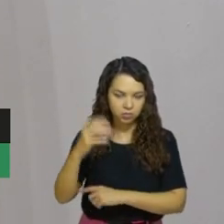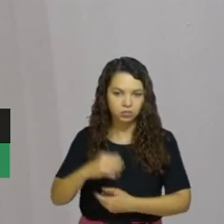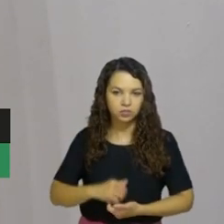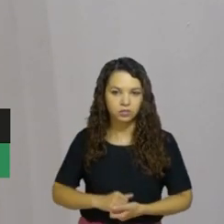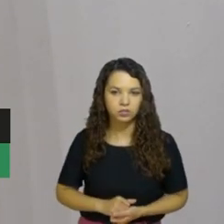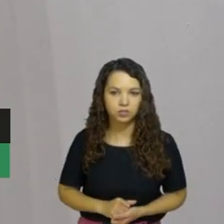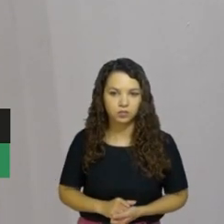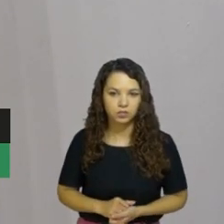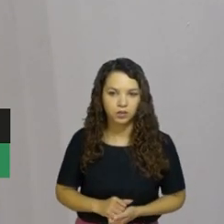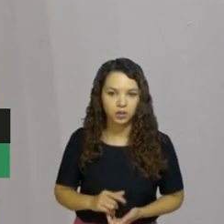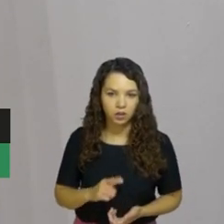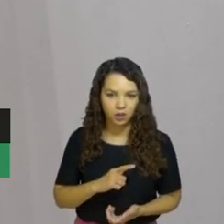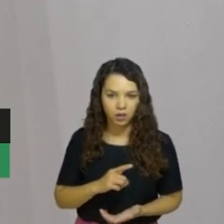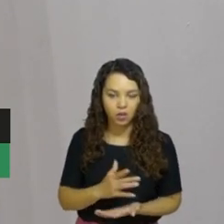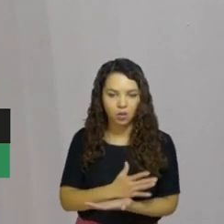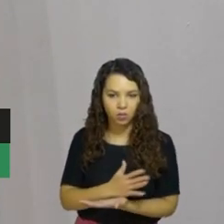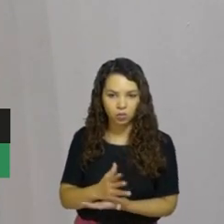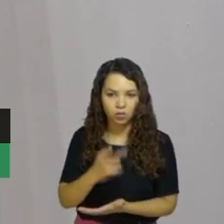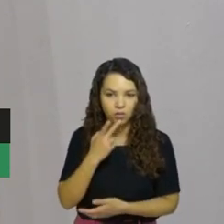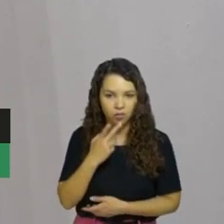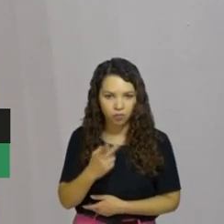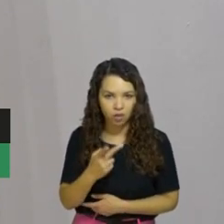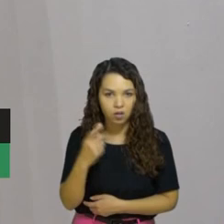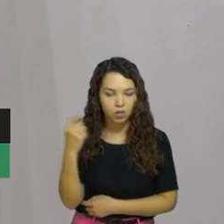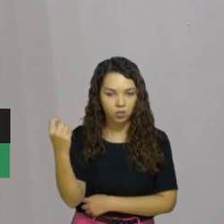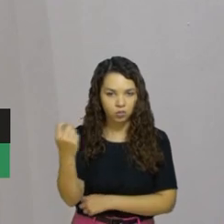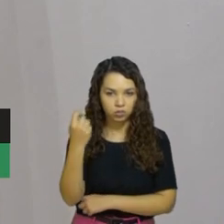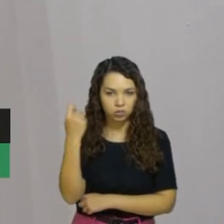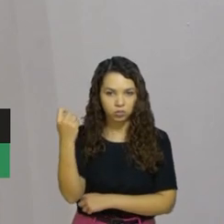diga que o Rio Grande do Sul,